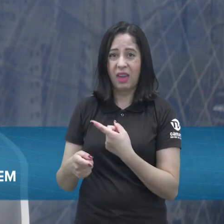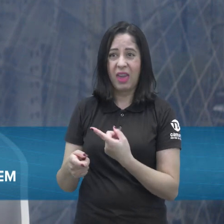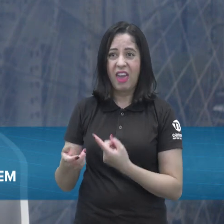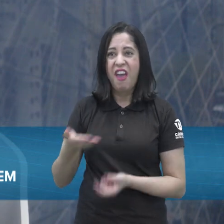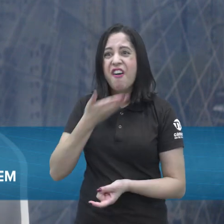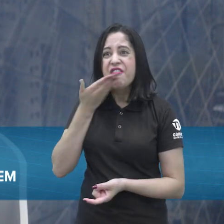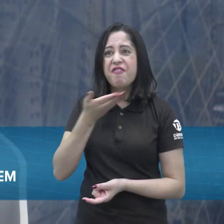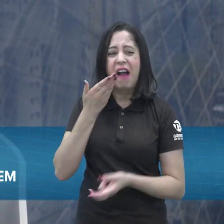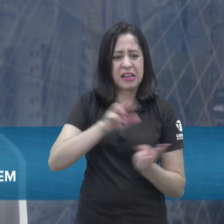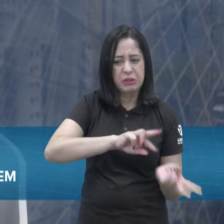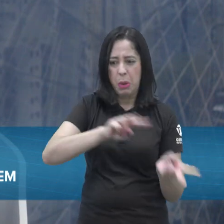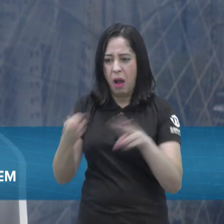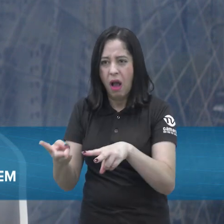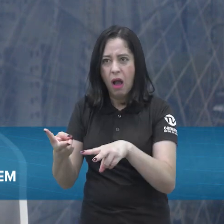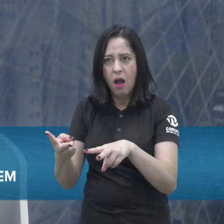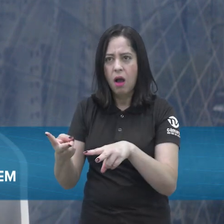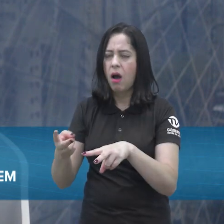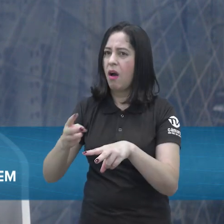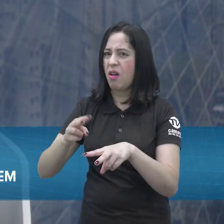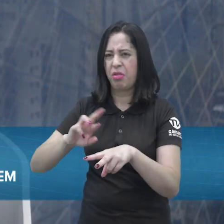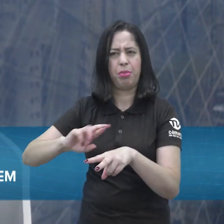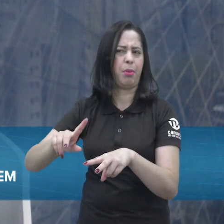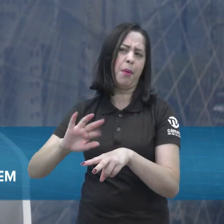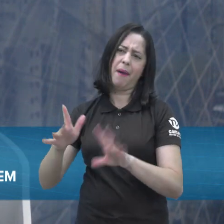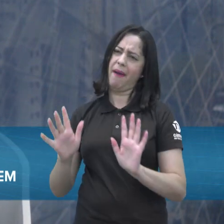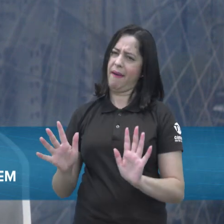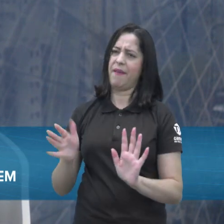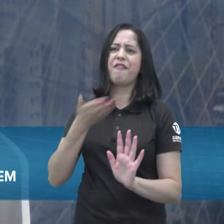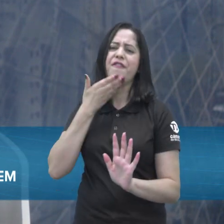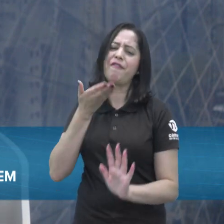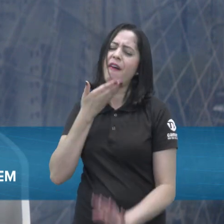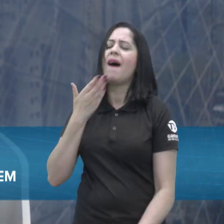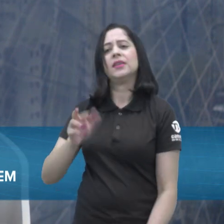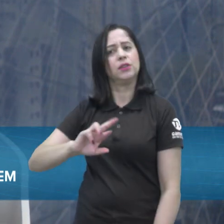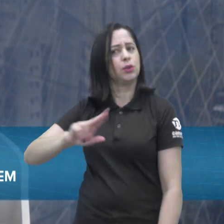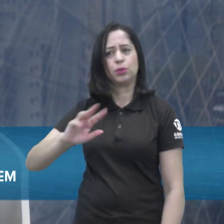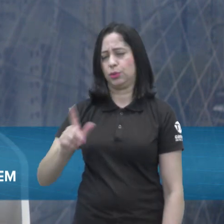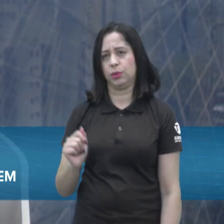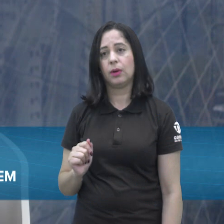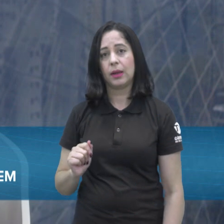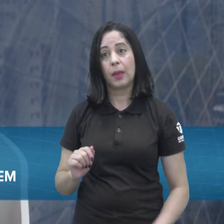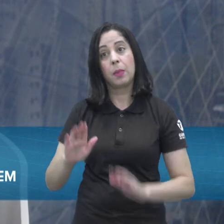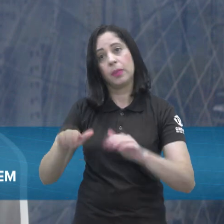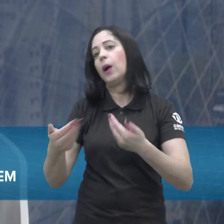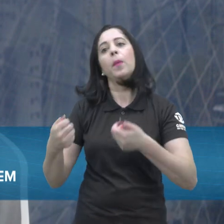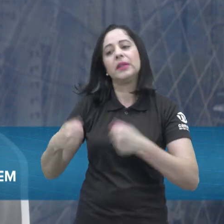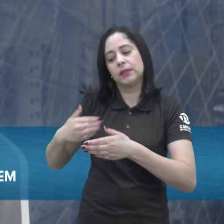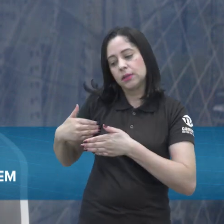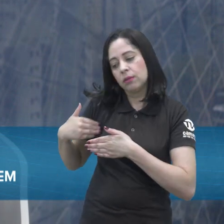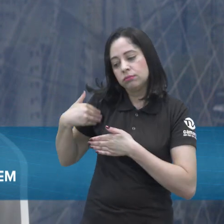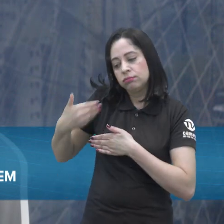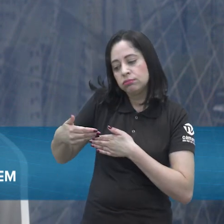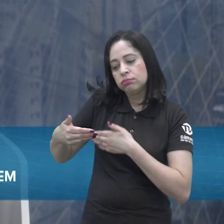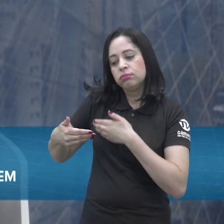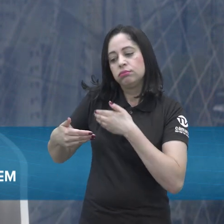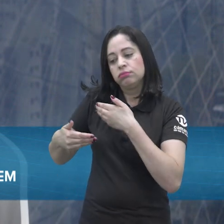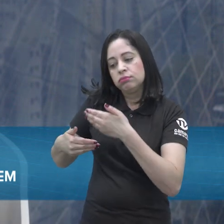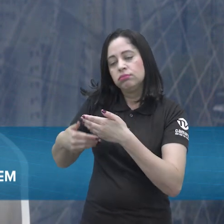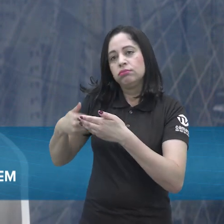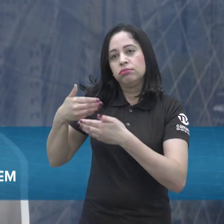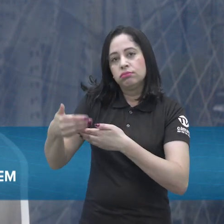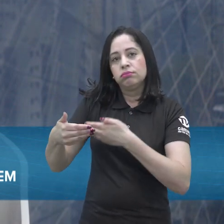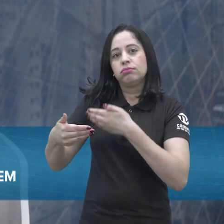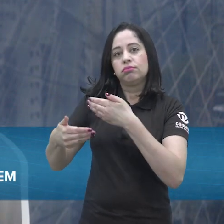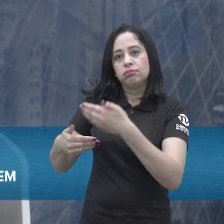que a gente colocar, a nossa colega no bloco anterior colocou, que vai ser automática. Ela vai ser uma transição em que você está sentindo um